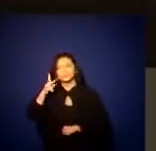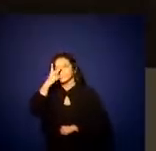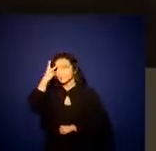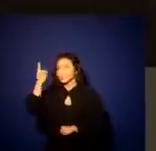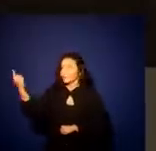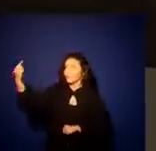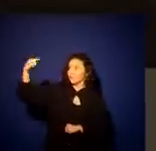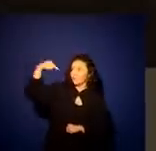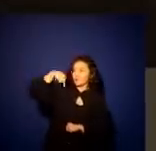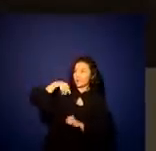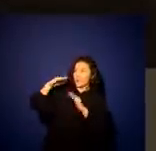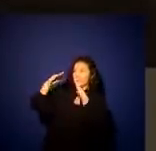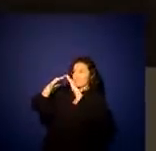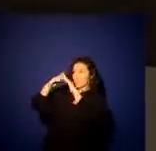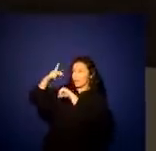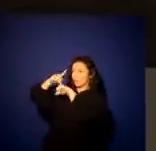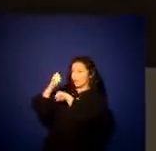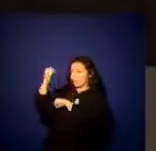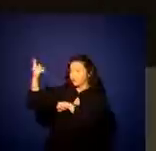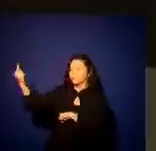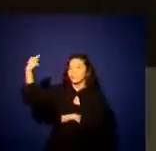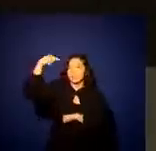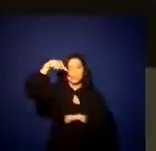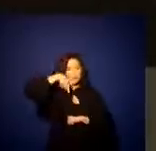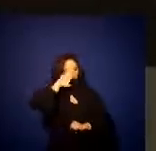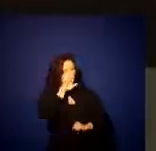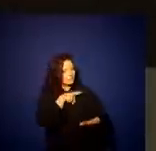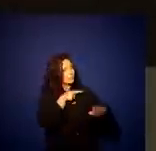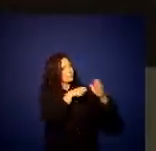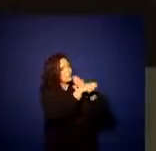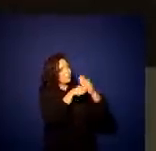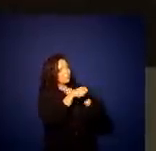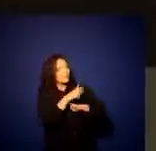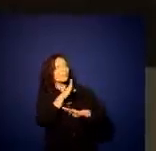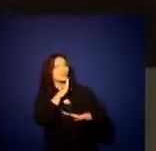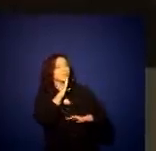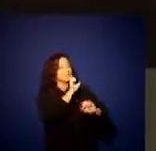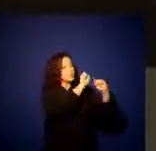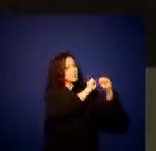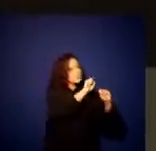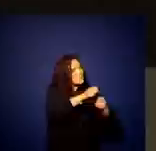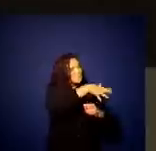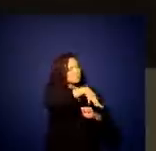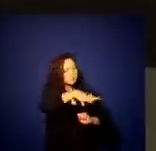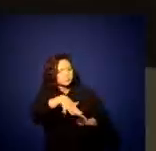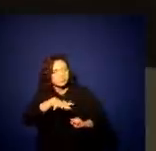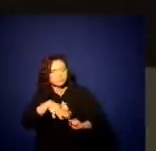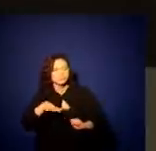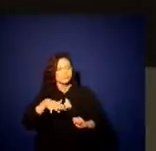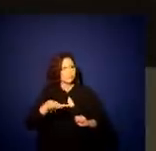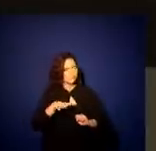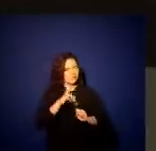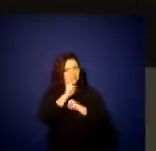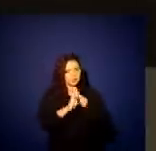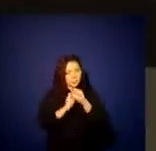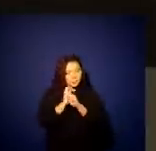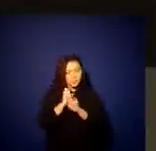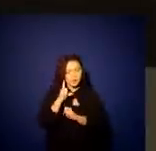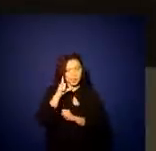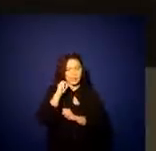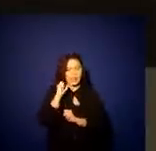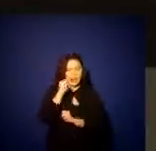o Brasil ele não é um investidor que está visitando as empresas os setores que quer investir no Brasil nos próximos 5 10 anos